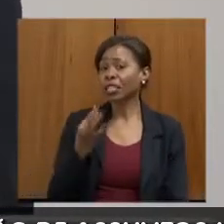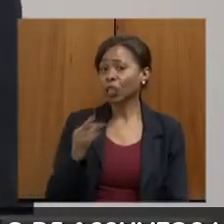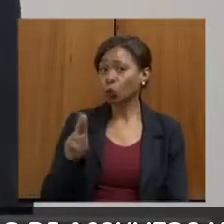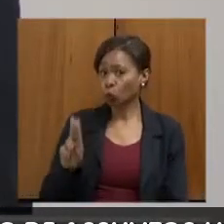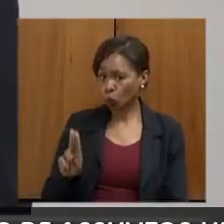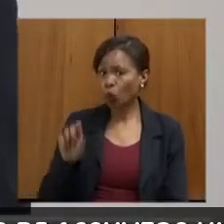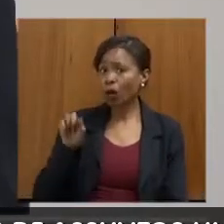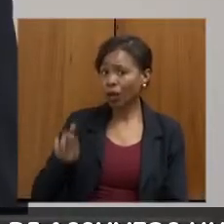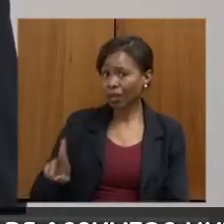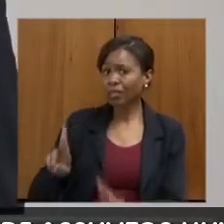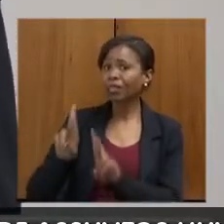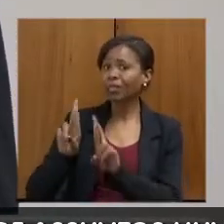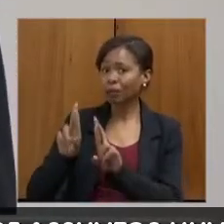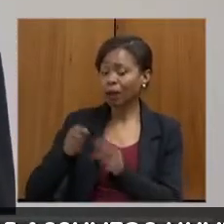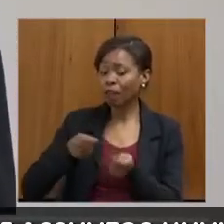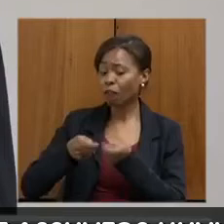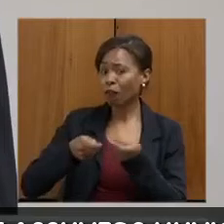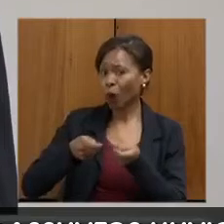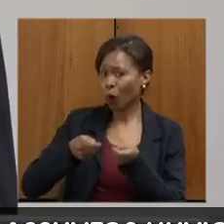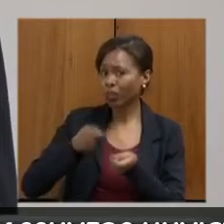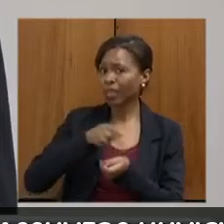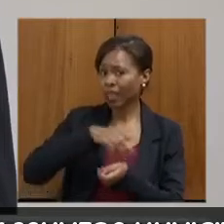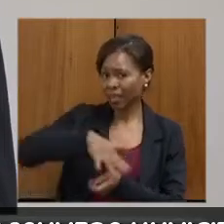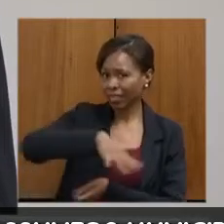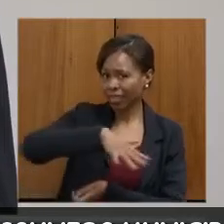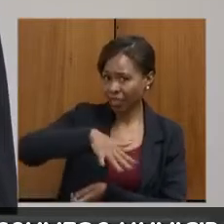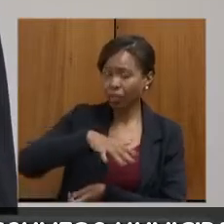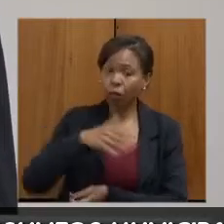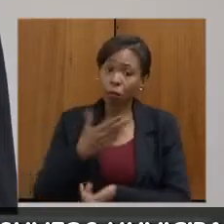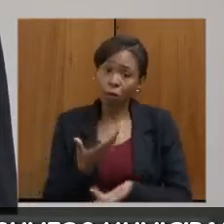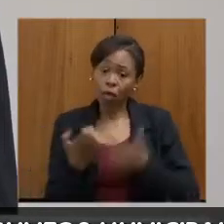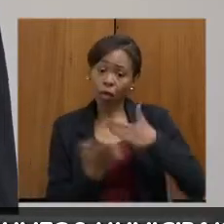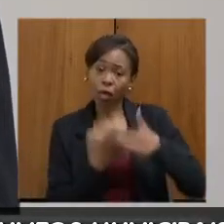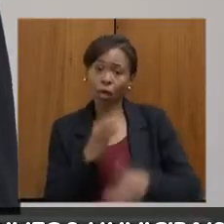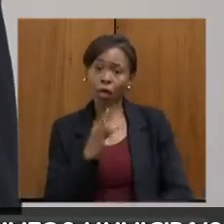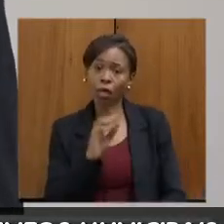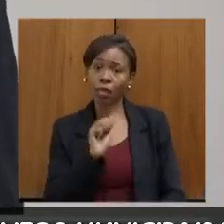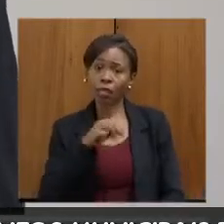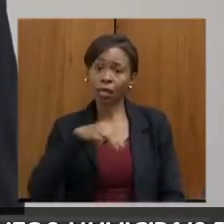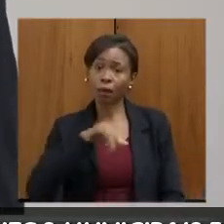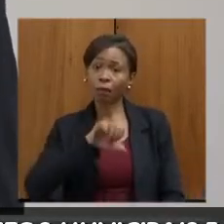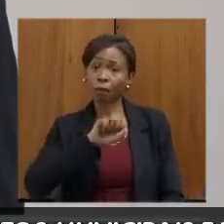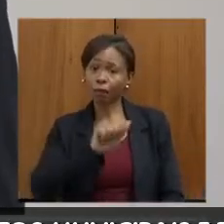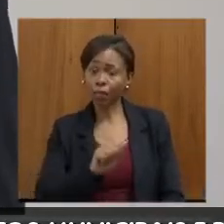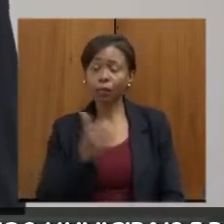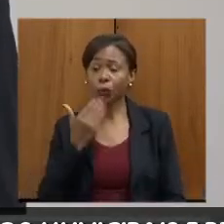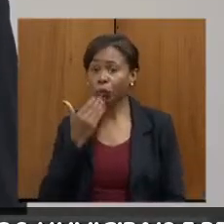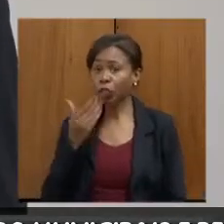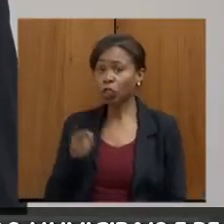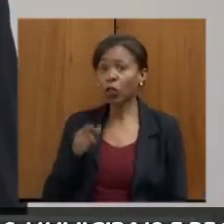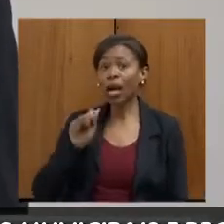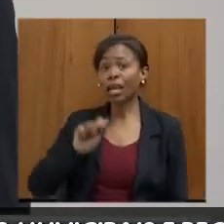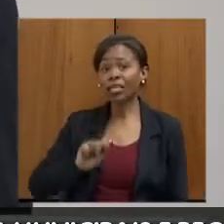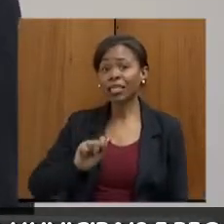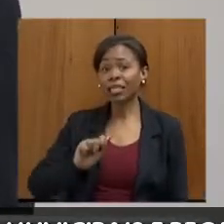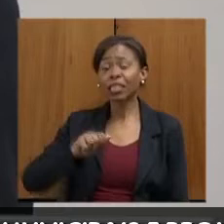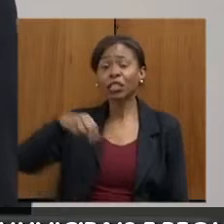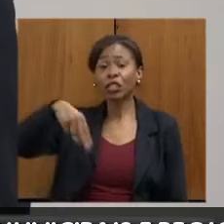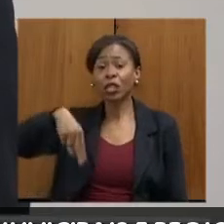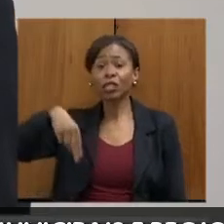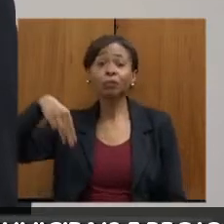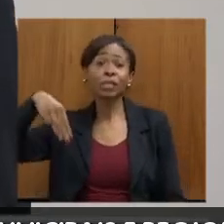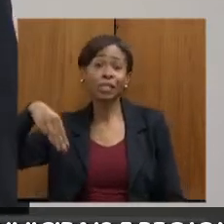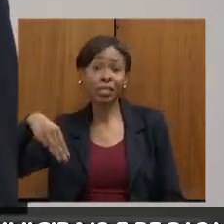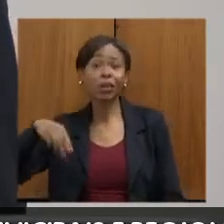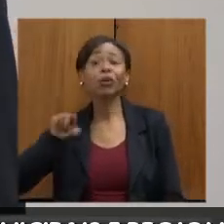coordena essas áreas e a camisa pediu Agência Nacional de mineração que aprovou a